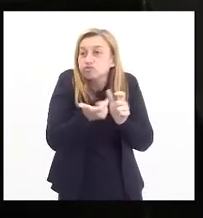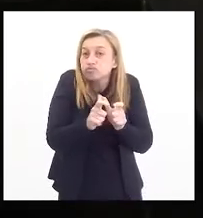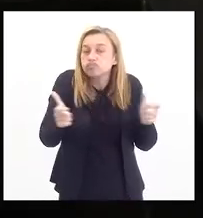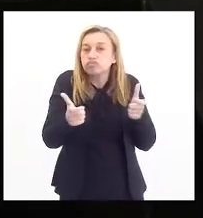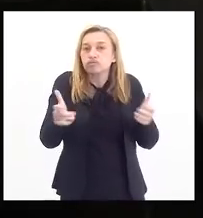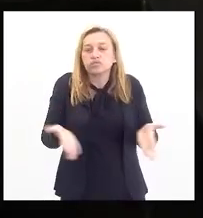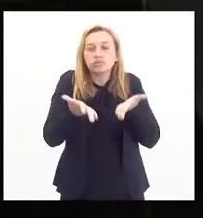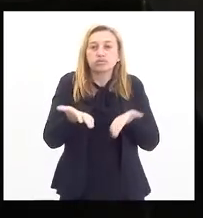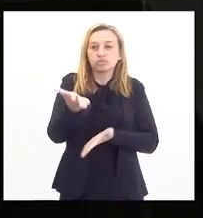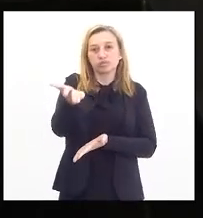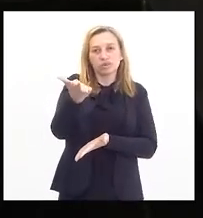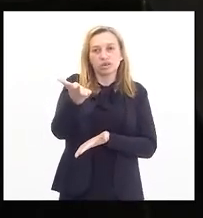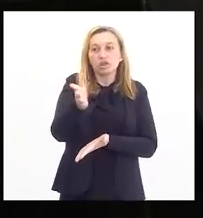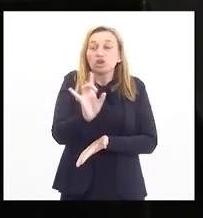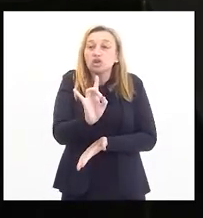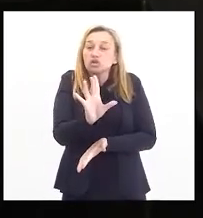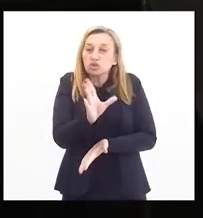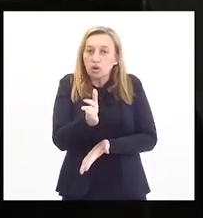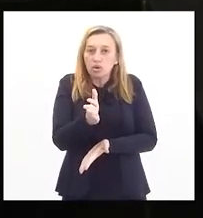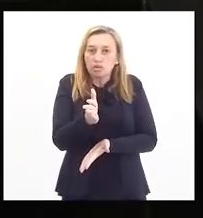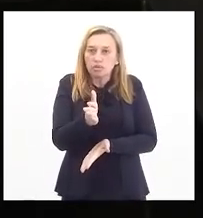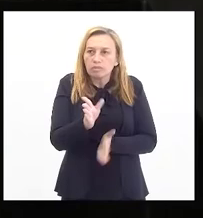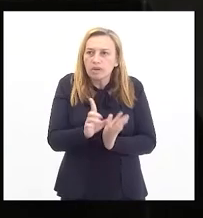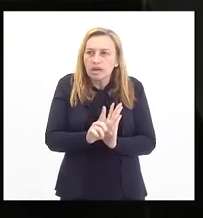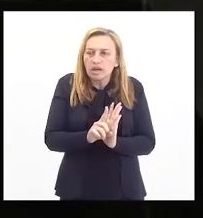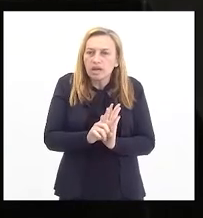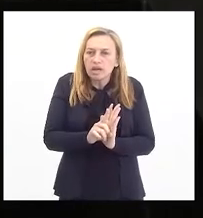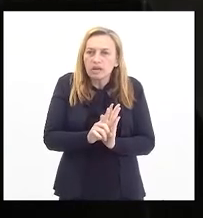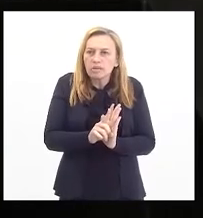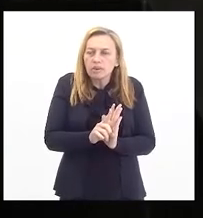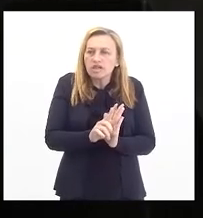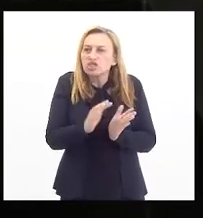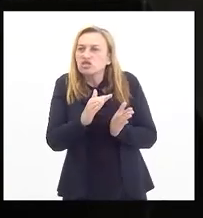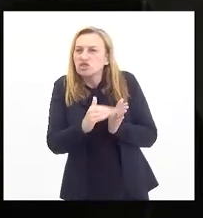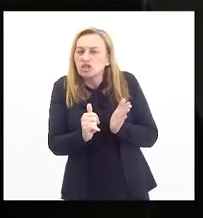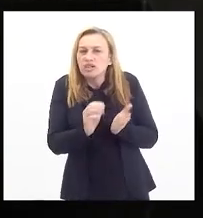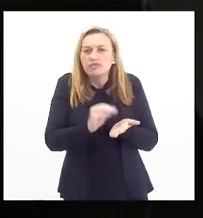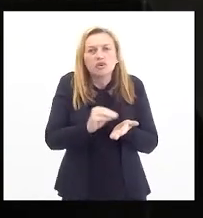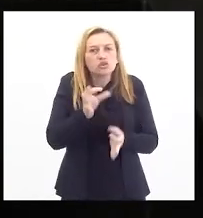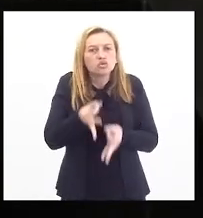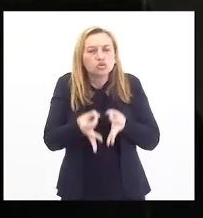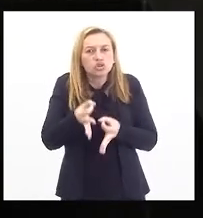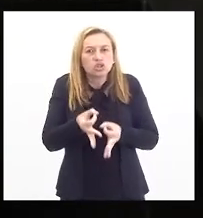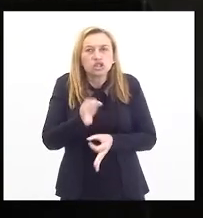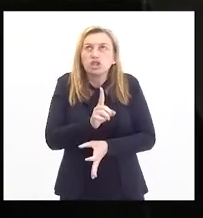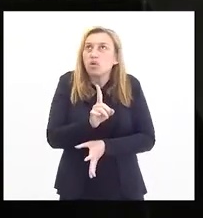aqui, que é apenas para mitigar a injustiça. E repito,